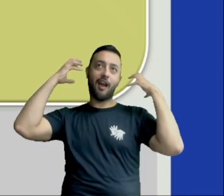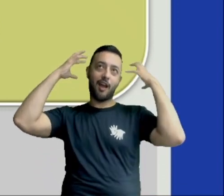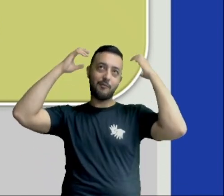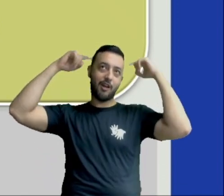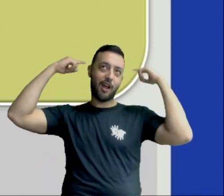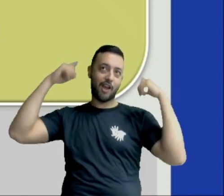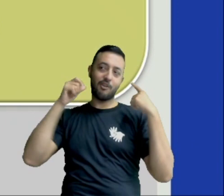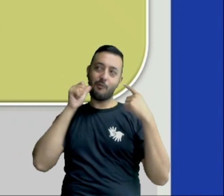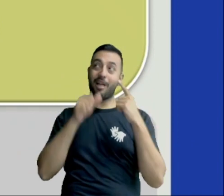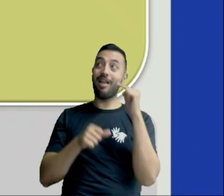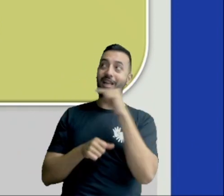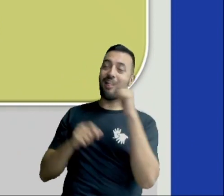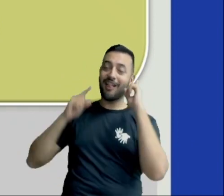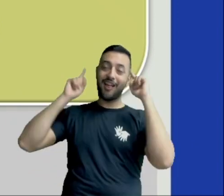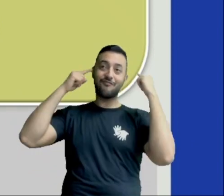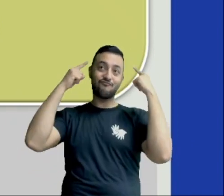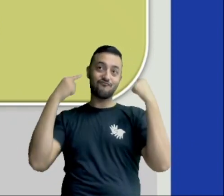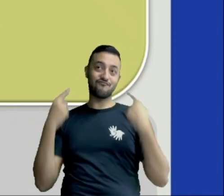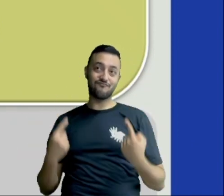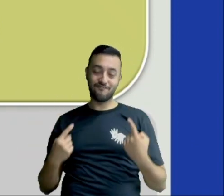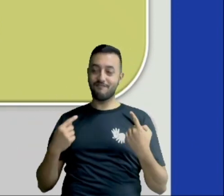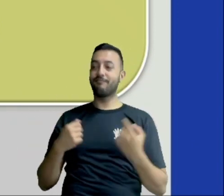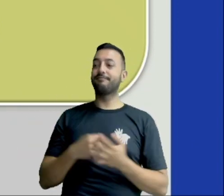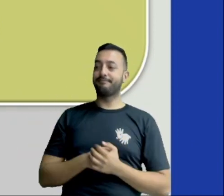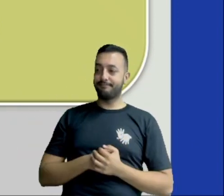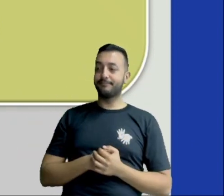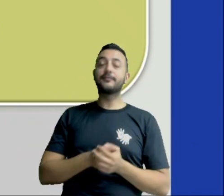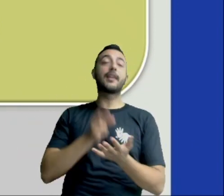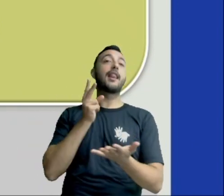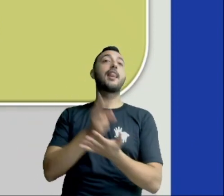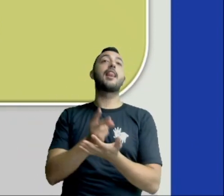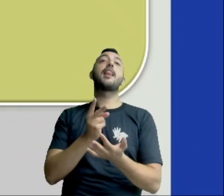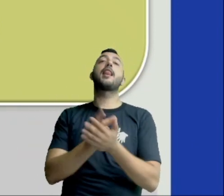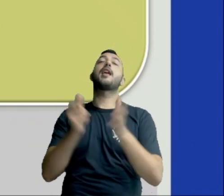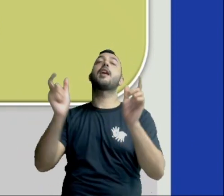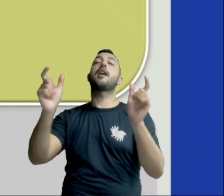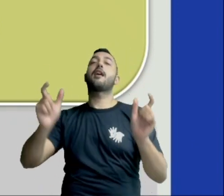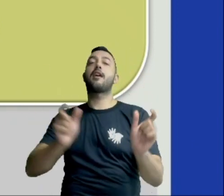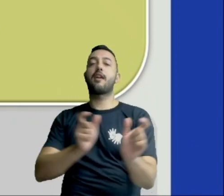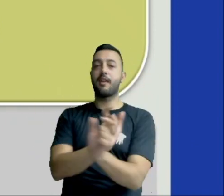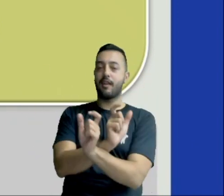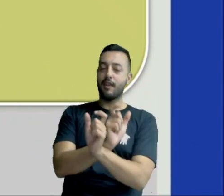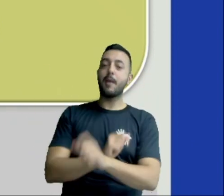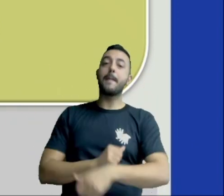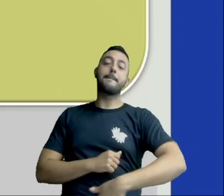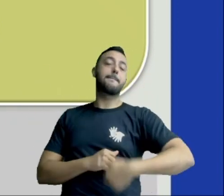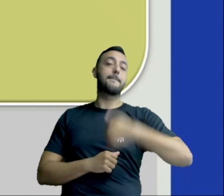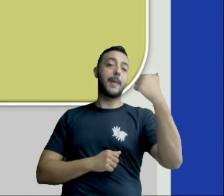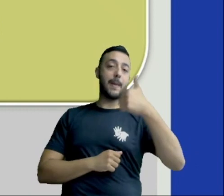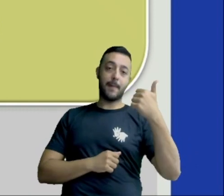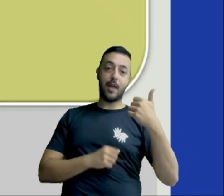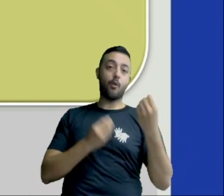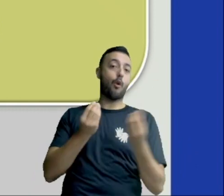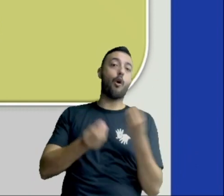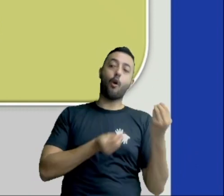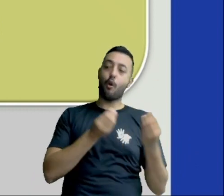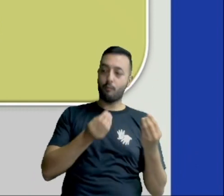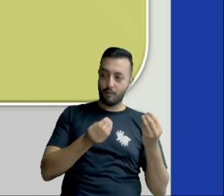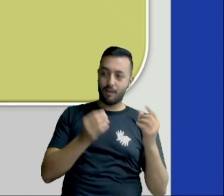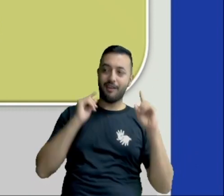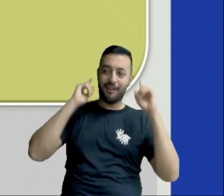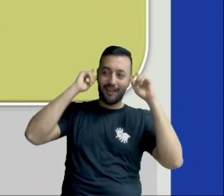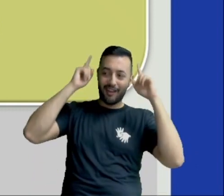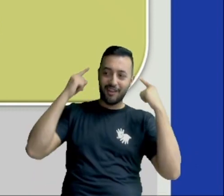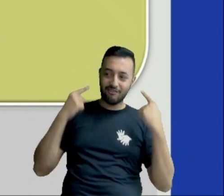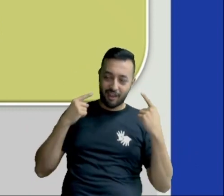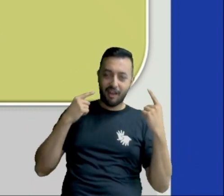cacheados. Hair, cabelo. Lembra sempre do jogo de inverter. Primeiro vem o tipo, curly, depois é que